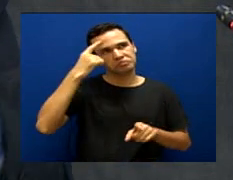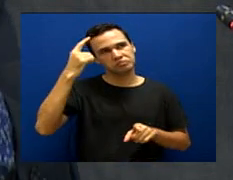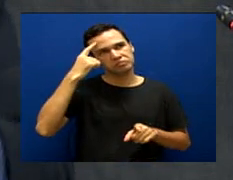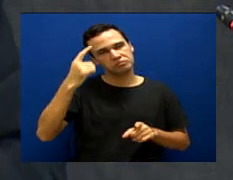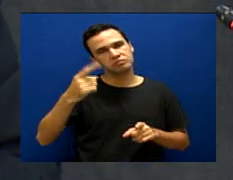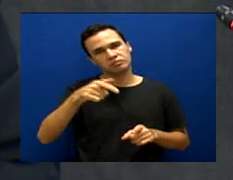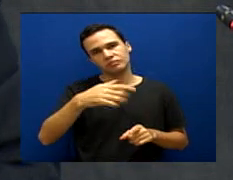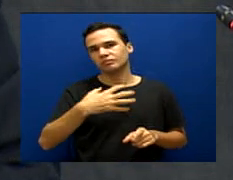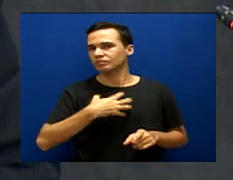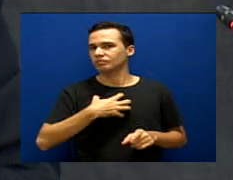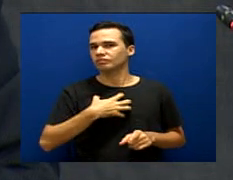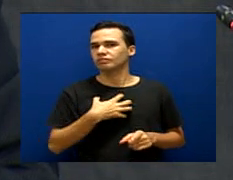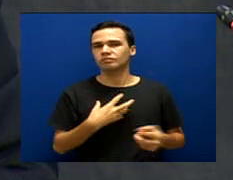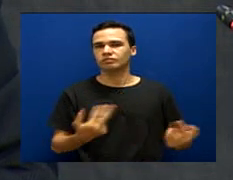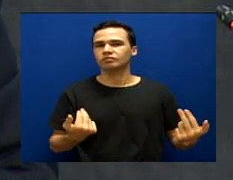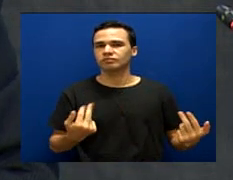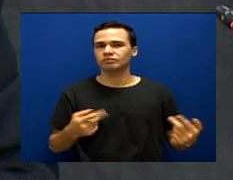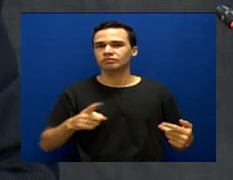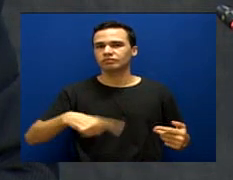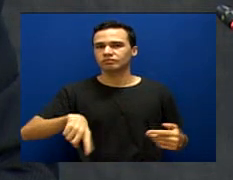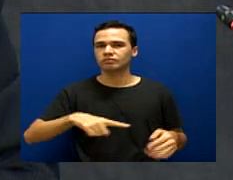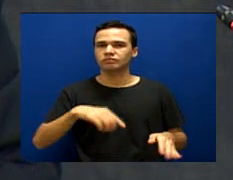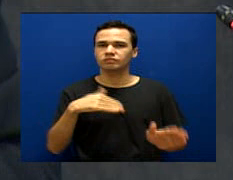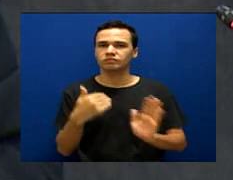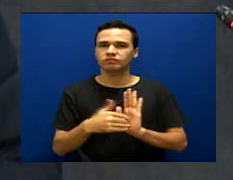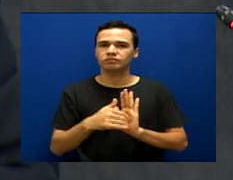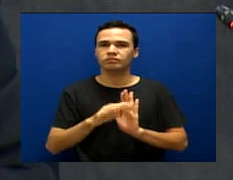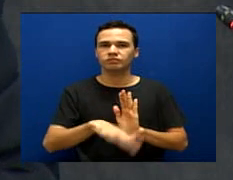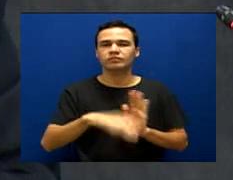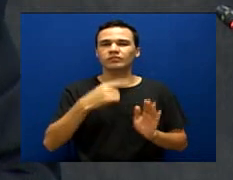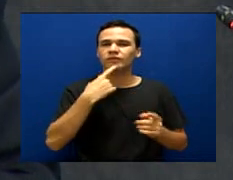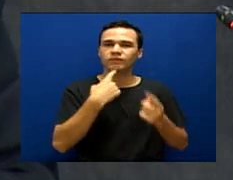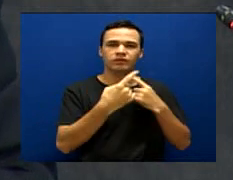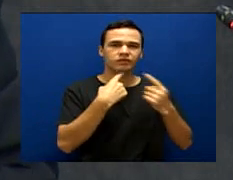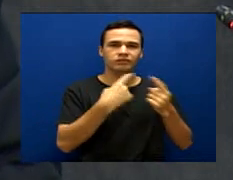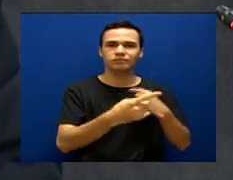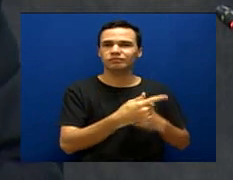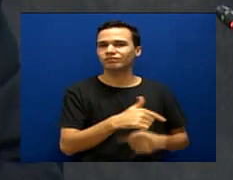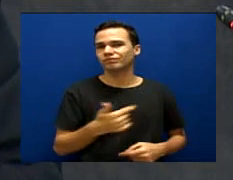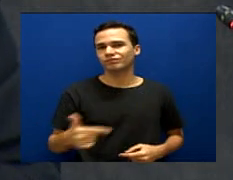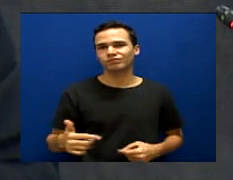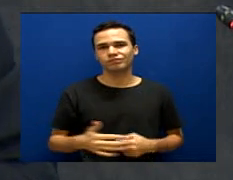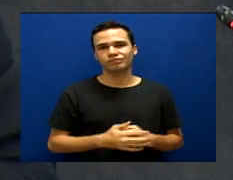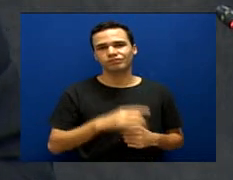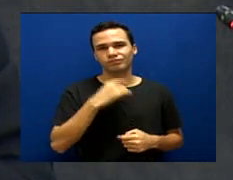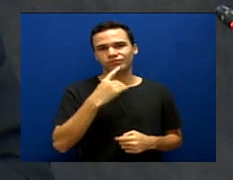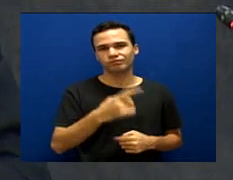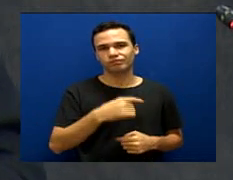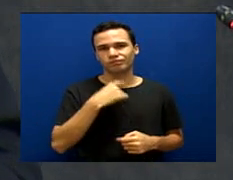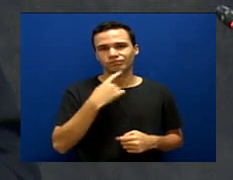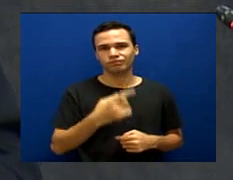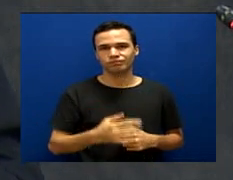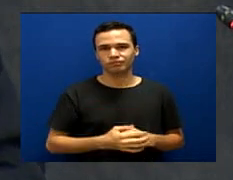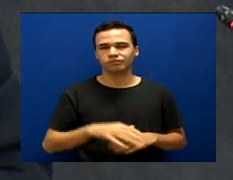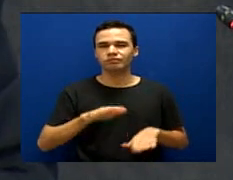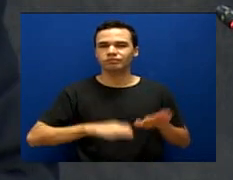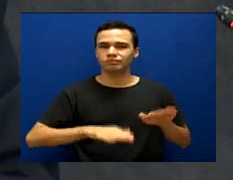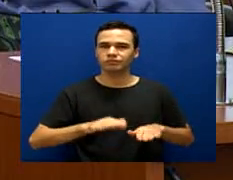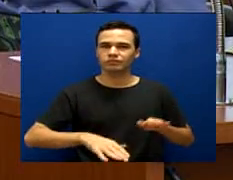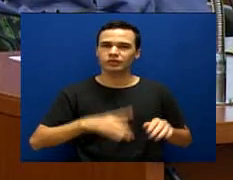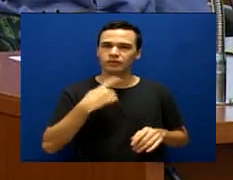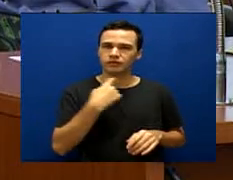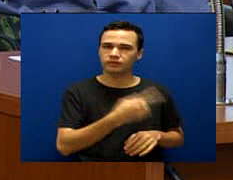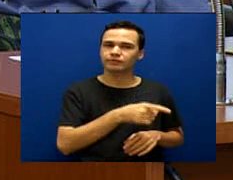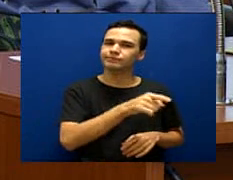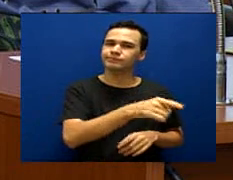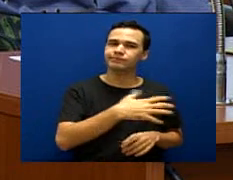mesmas sensações que nós, e só que, infelizmente, não têm voz para poder expressar muitas vezes a fragilidade